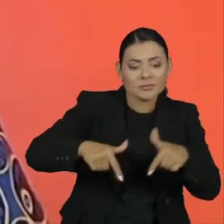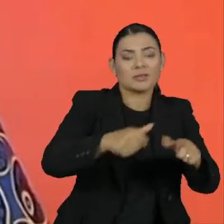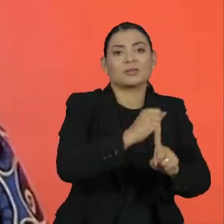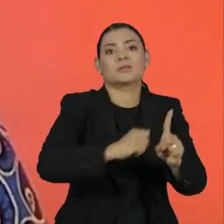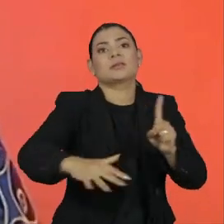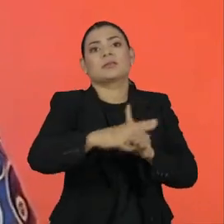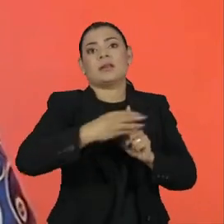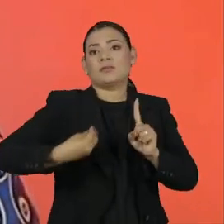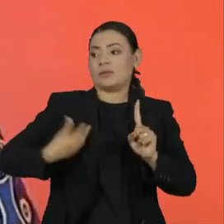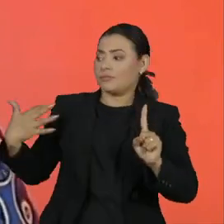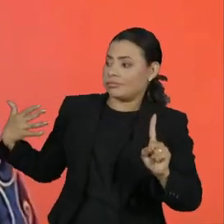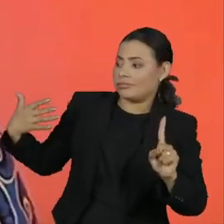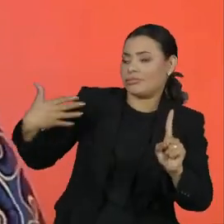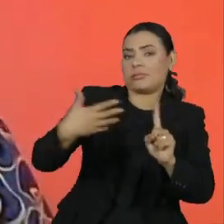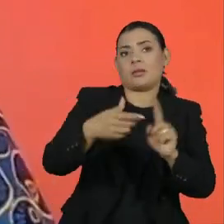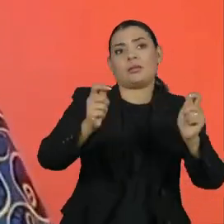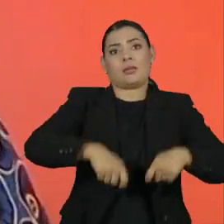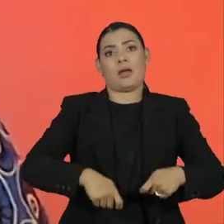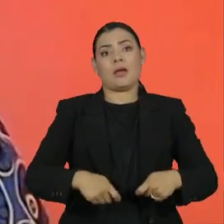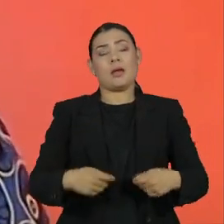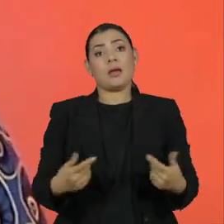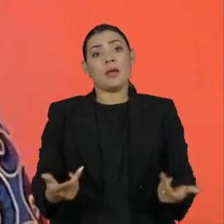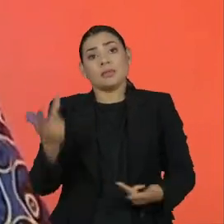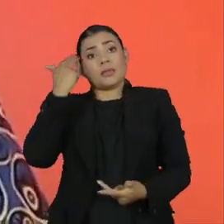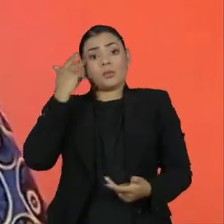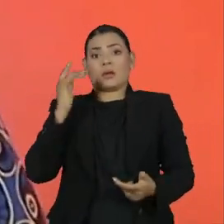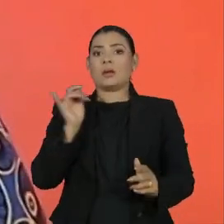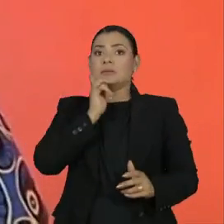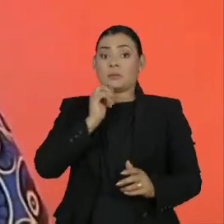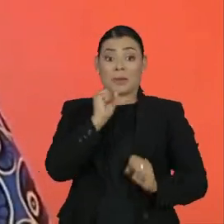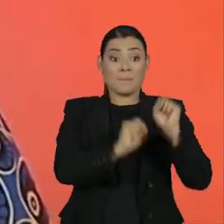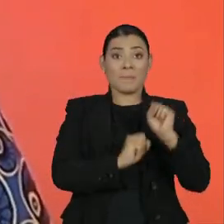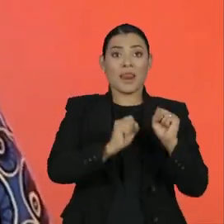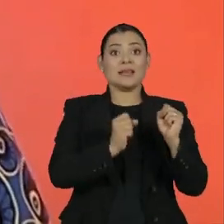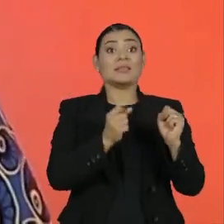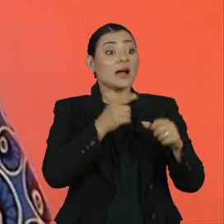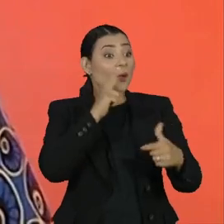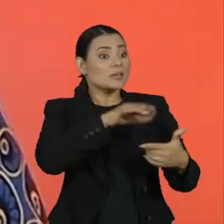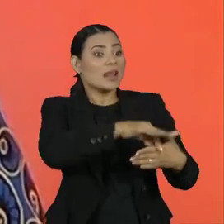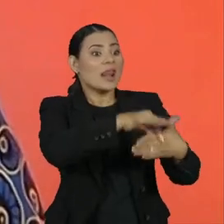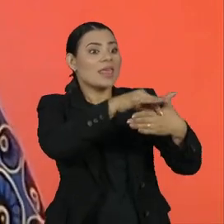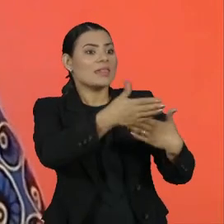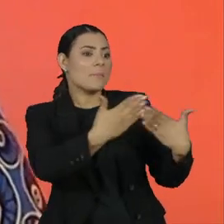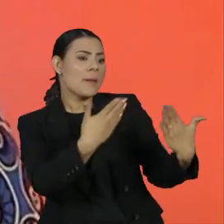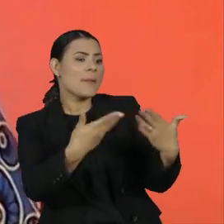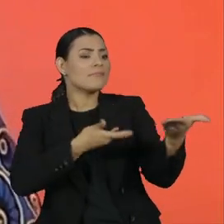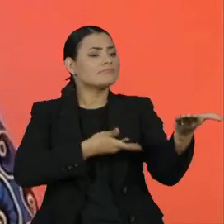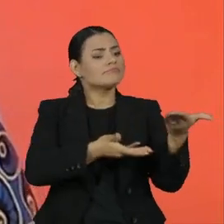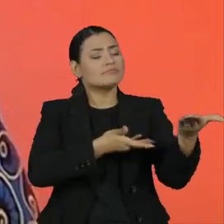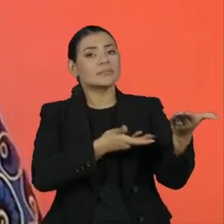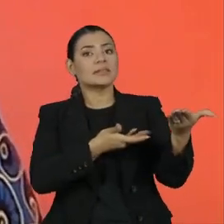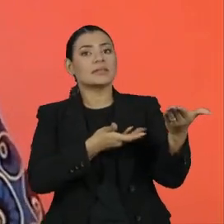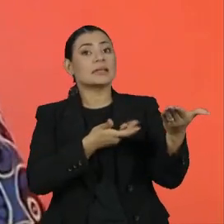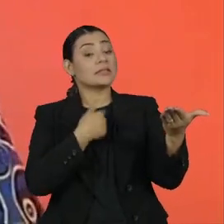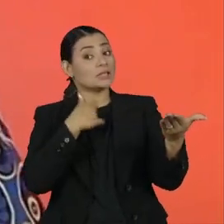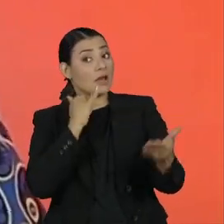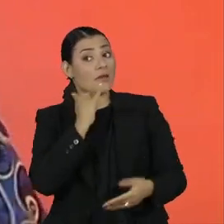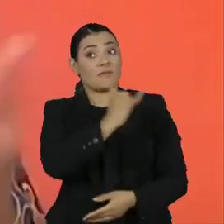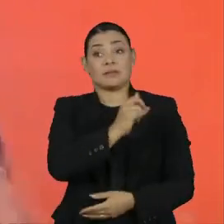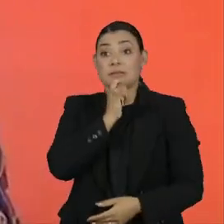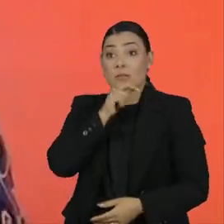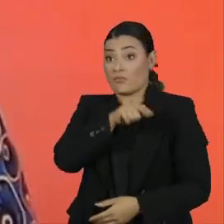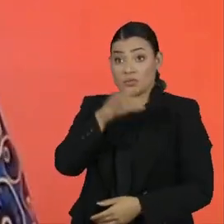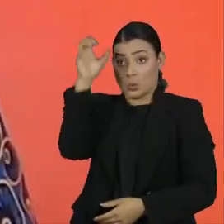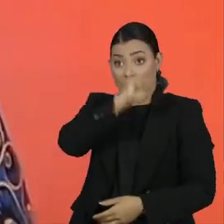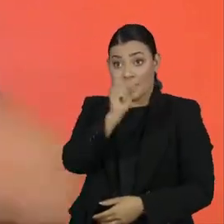vida. É muito comum a gente falar hoje, quando a gente chega nas empresas para falar com lideranças de grandes empresas, a gente fala, olha, o que você não